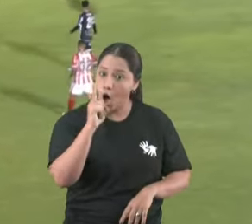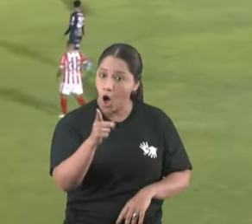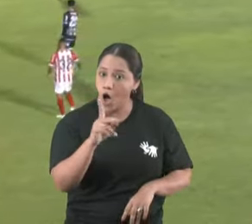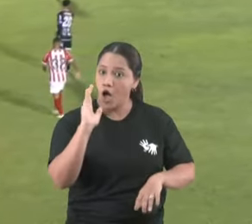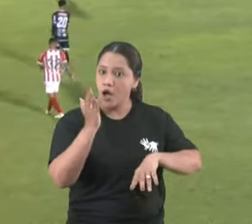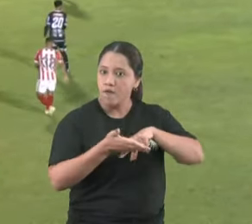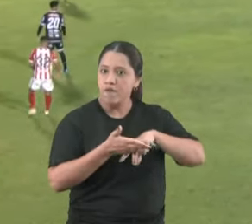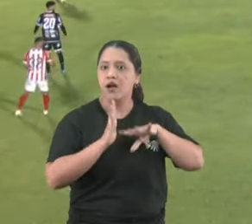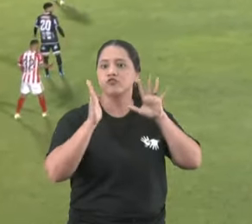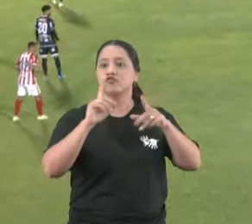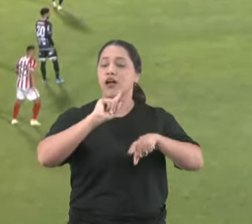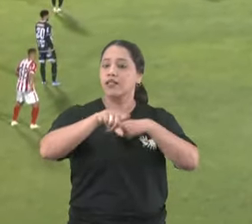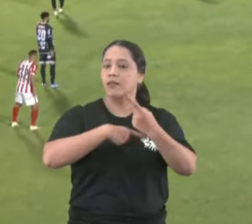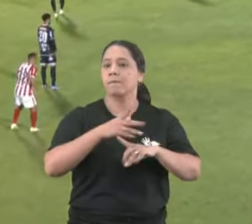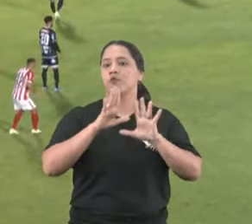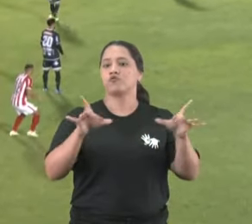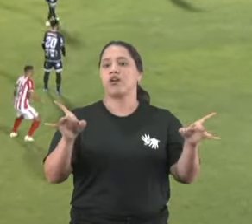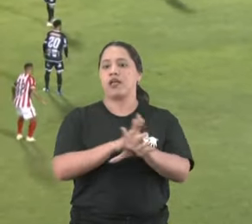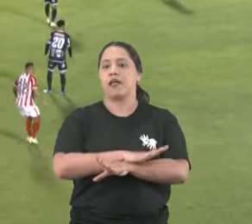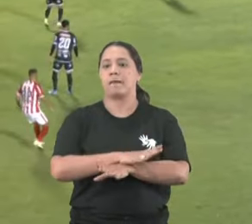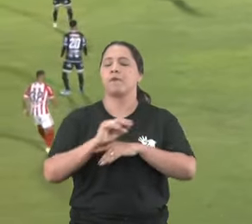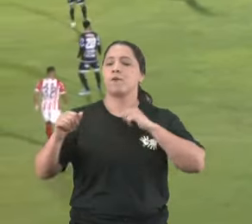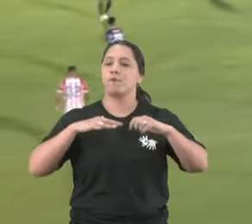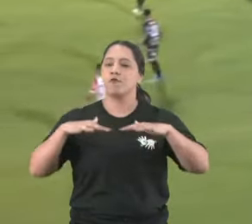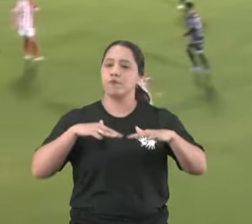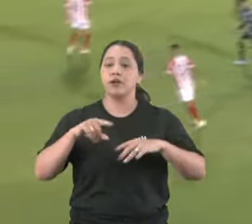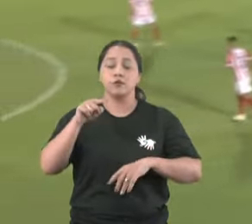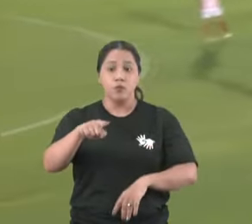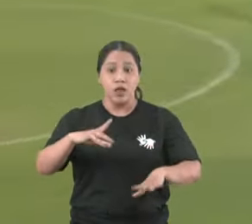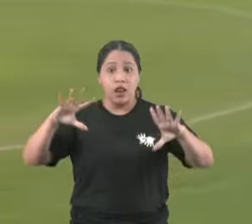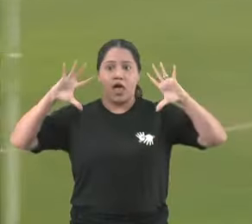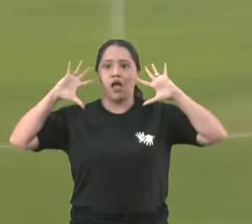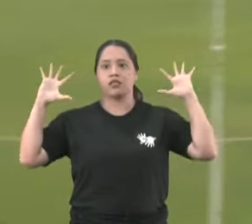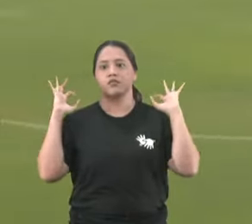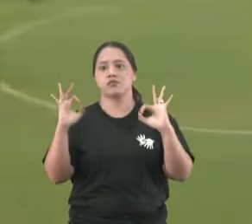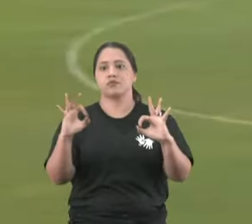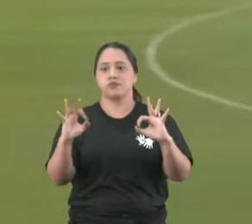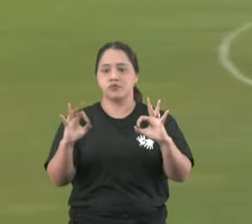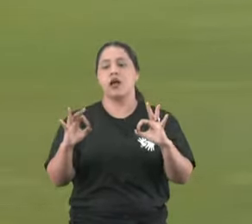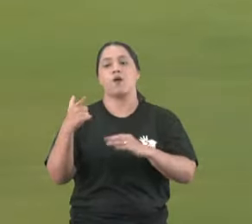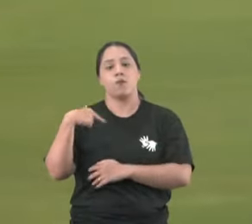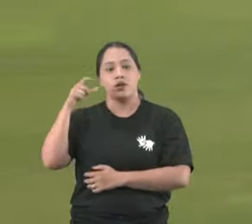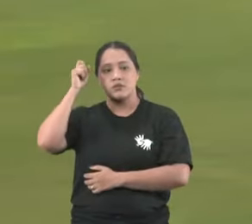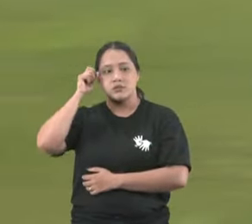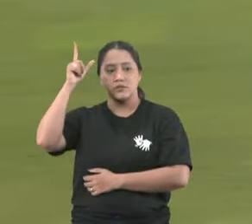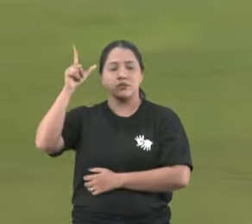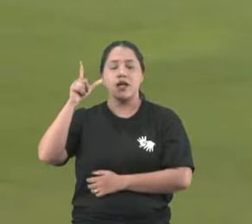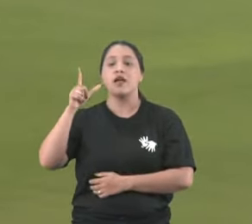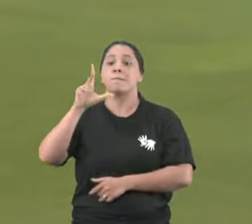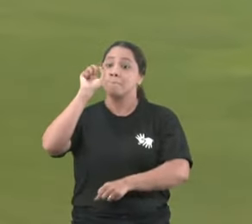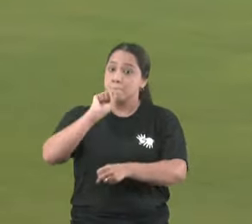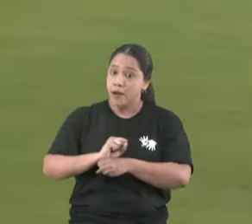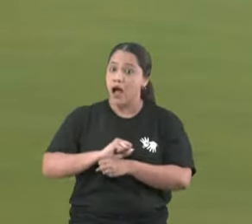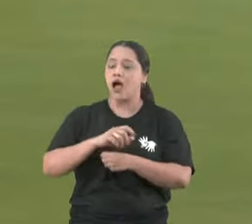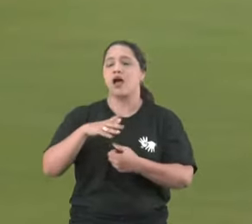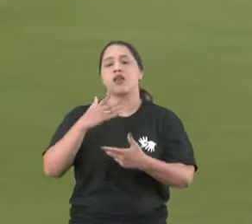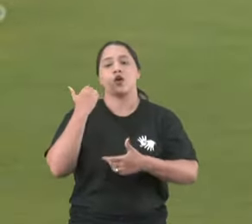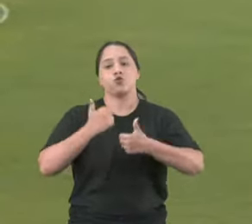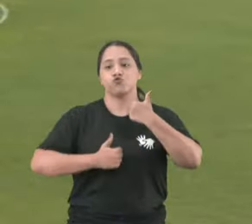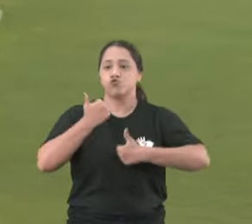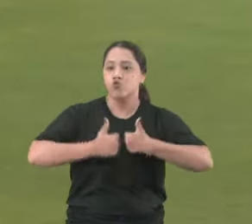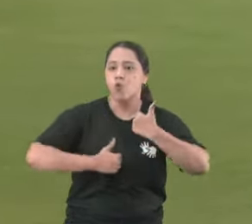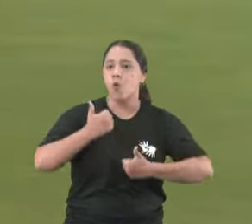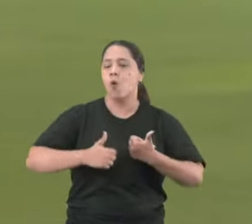já depois que o lance está definido, né? Então ele está bem atento a essa ideia, separa o jogo, mesmo com a